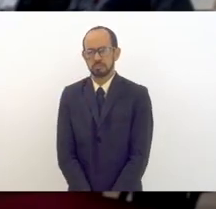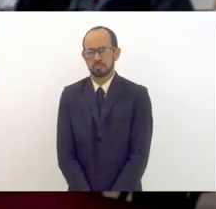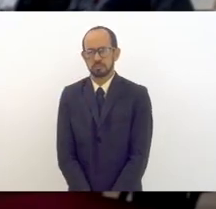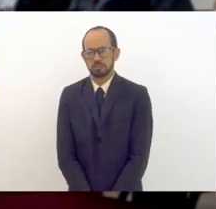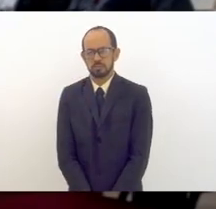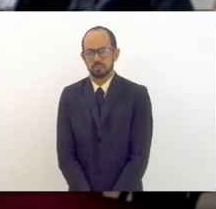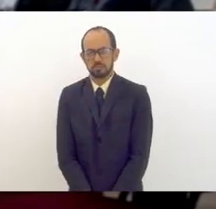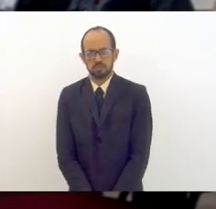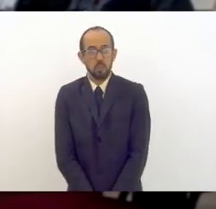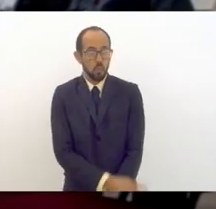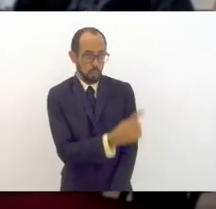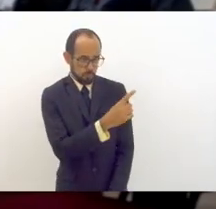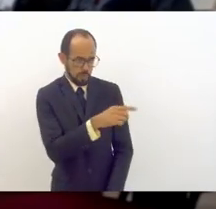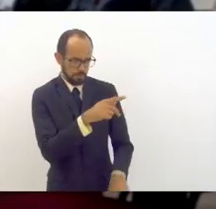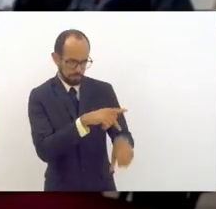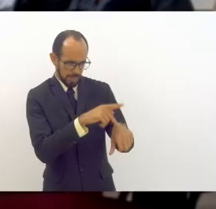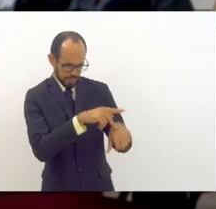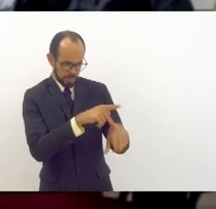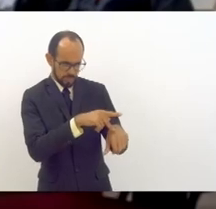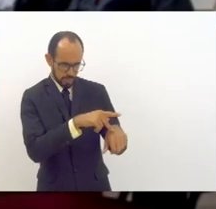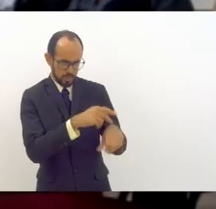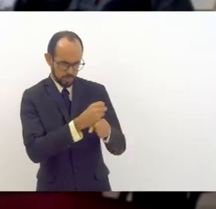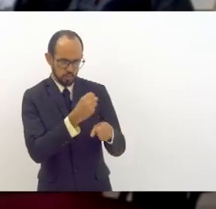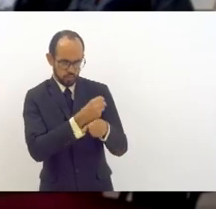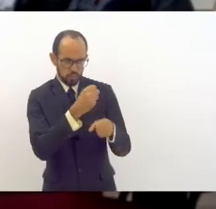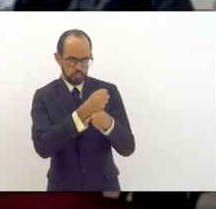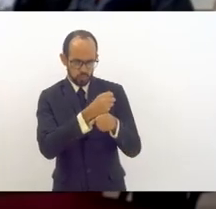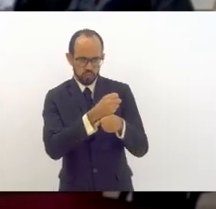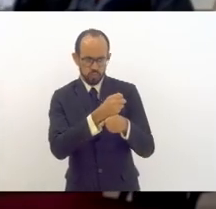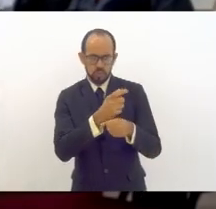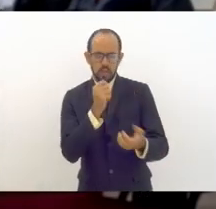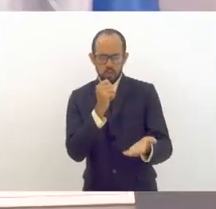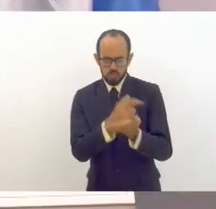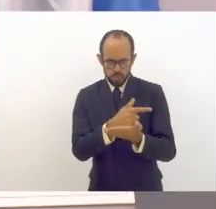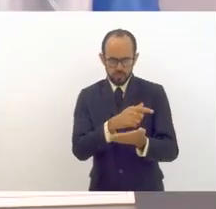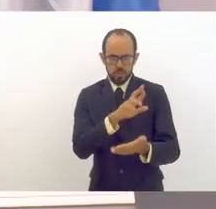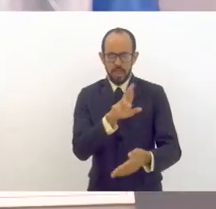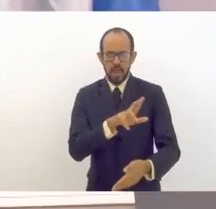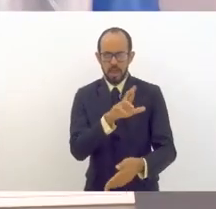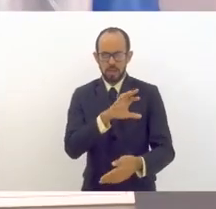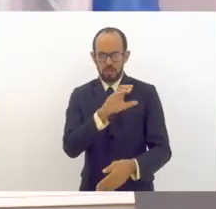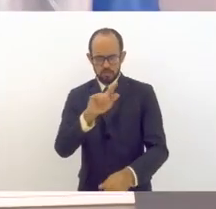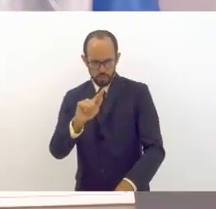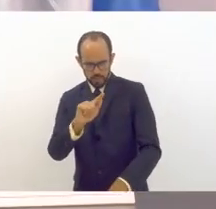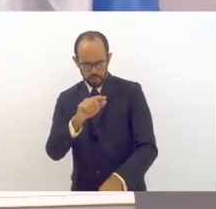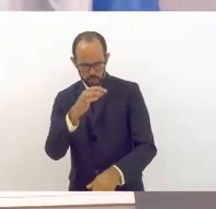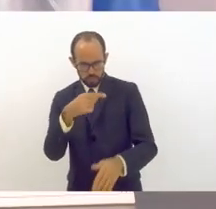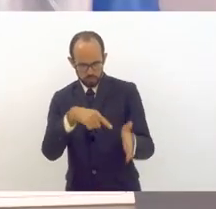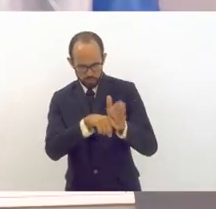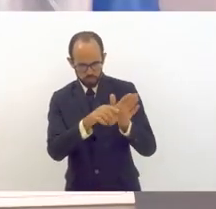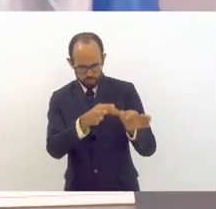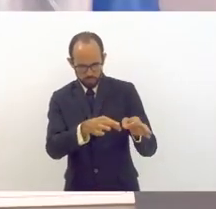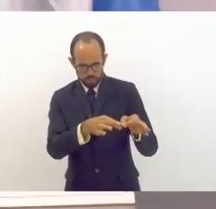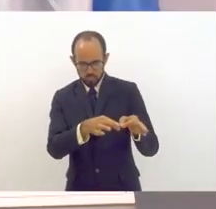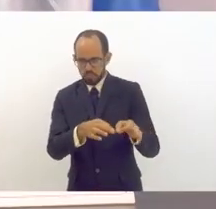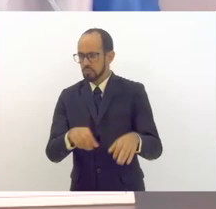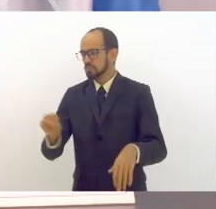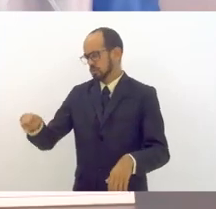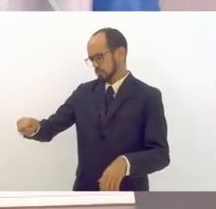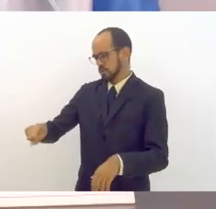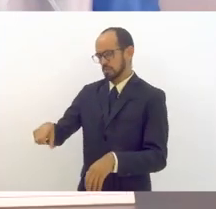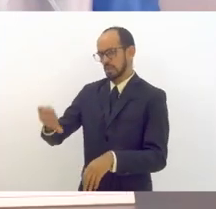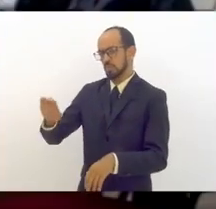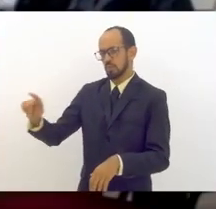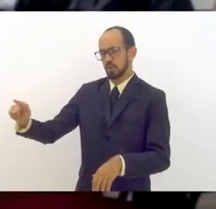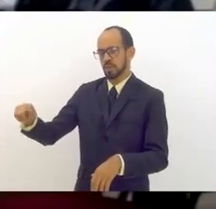Desculpa, uma em Pedra de Guaratiba está sendo construída e sendo adquirida uma em Realengo e uma em Campo Grande? É Campo Grande, em